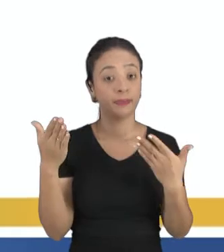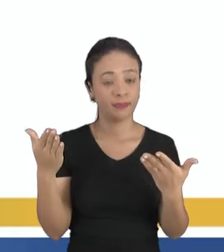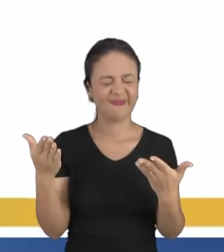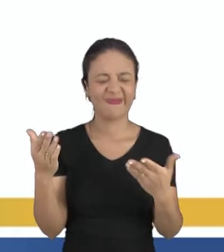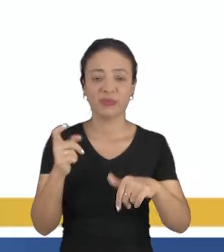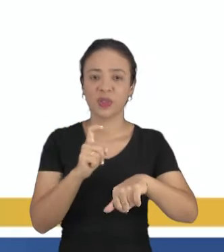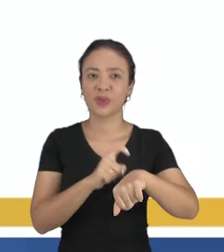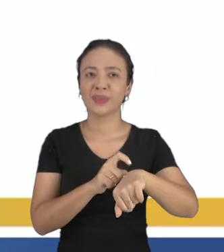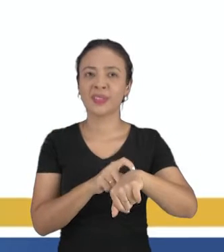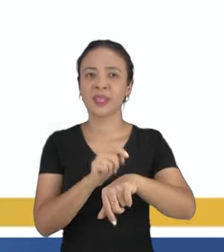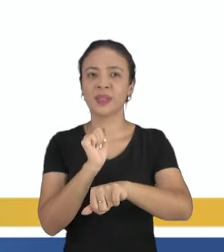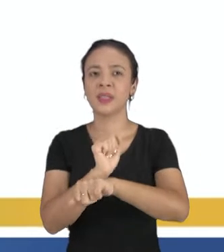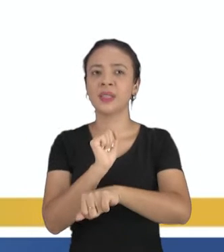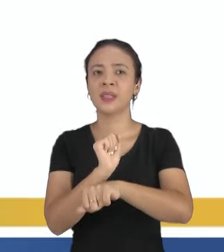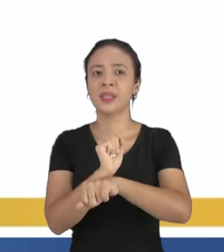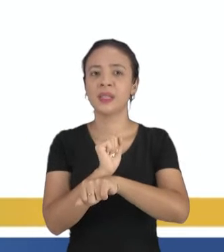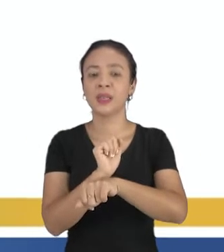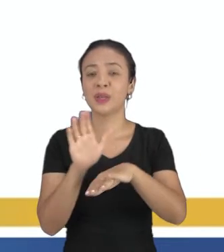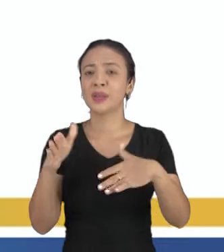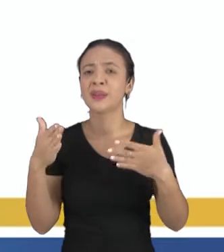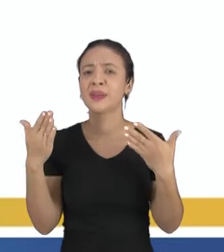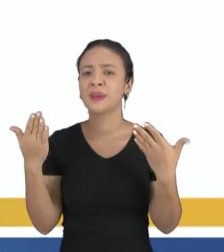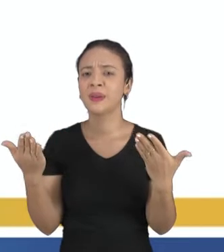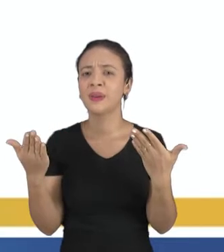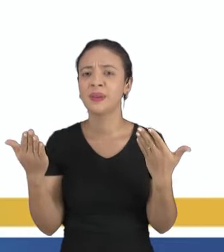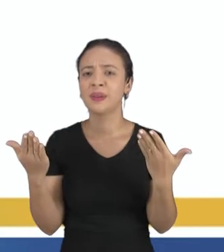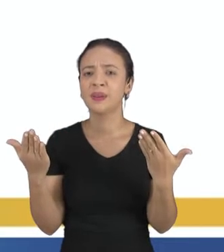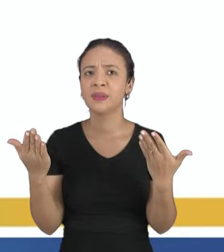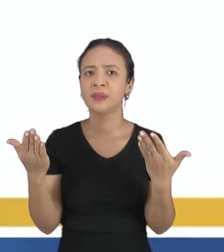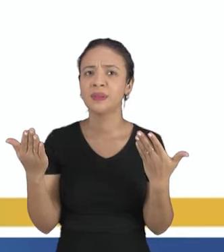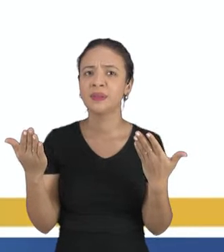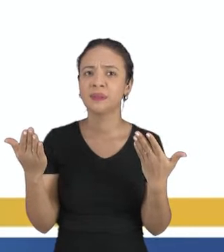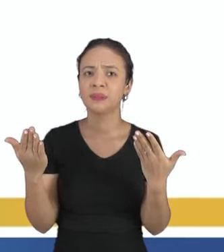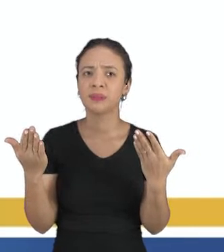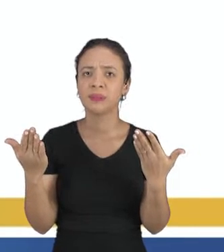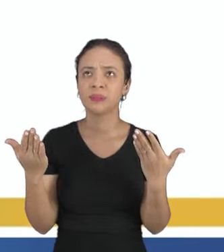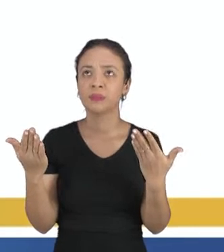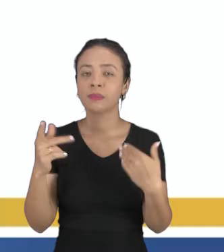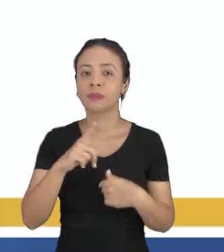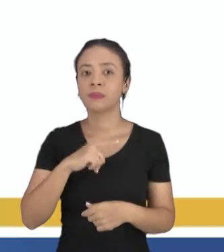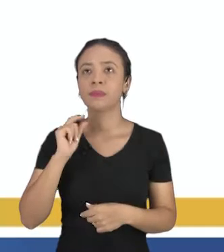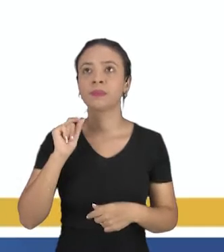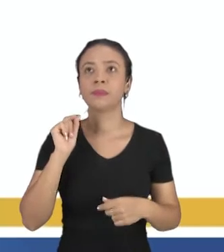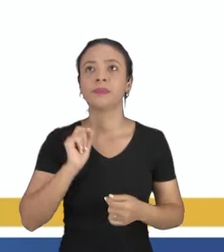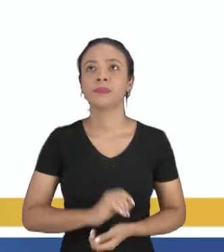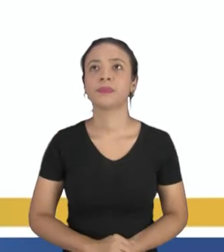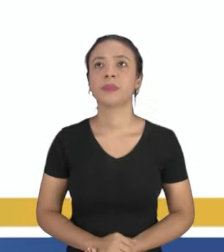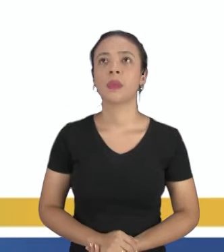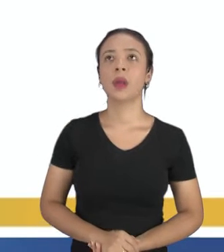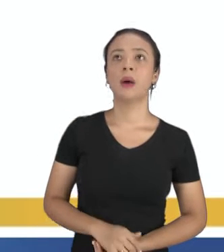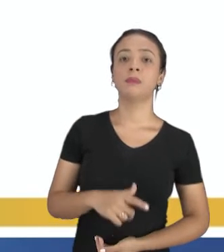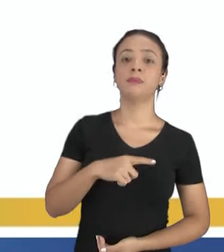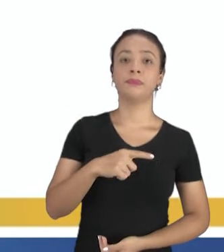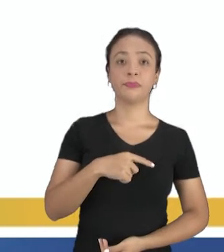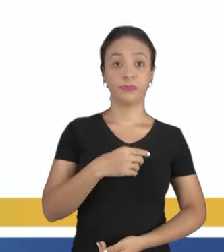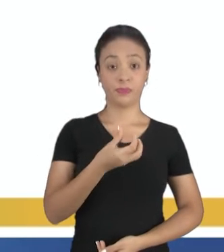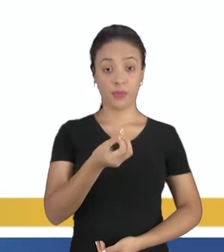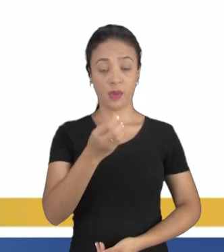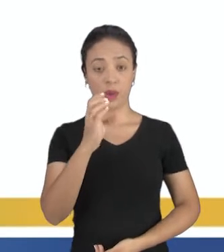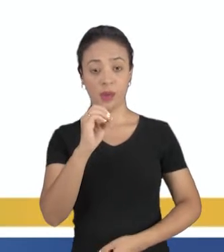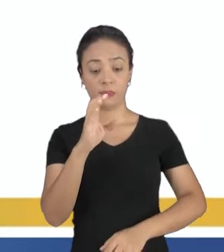Total de tempo. Tá? Total de todos os tempos de espera. Nós temos aí 60